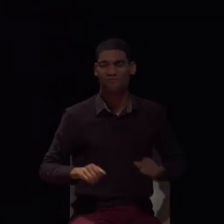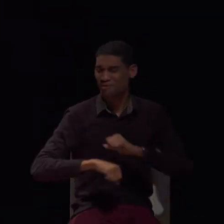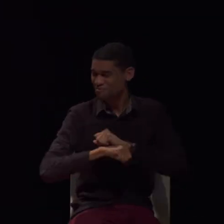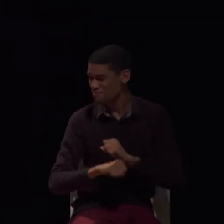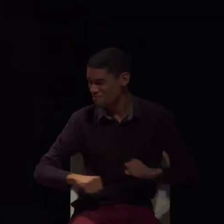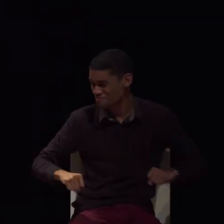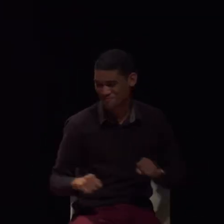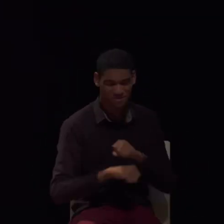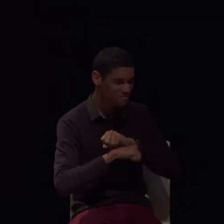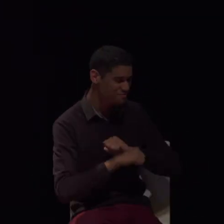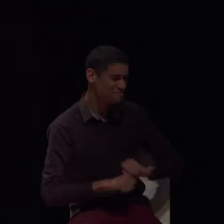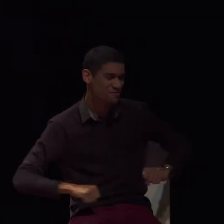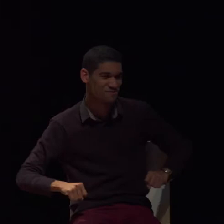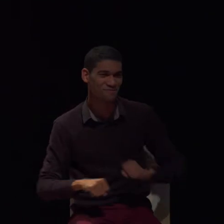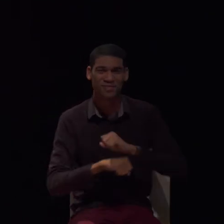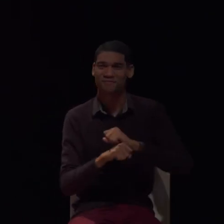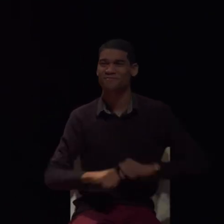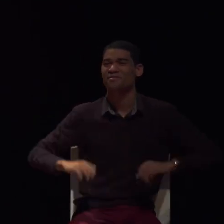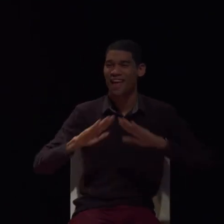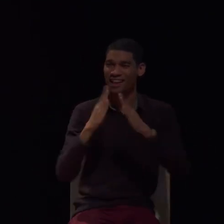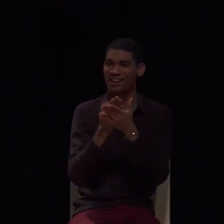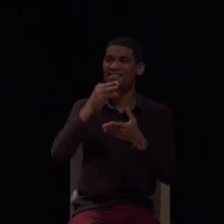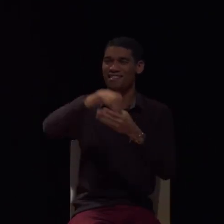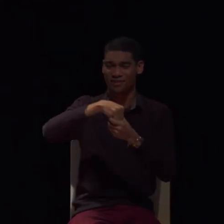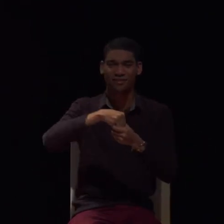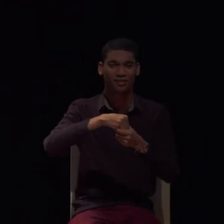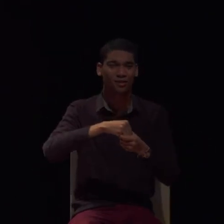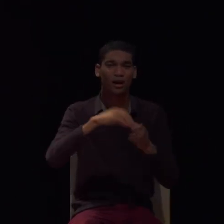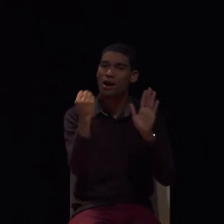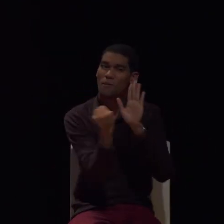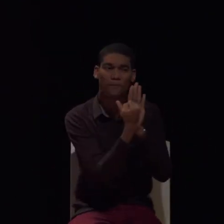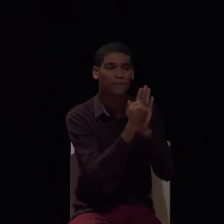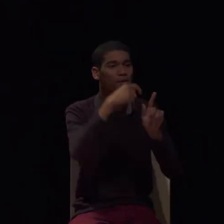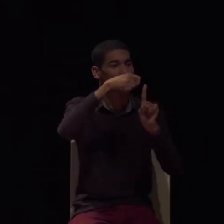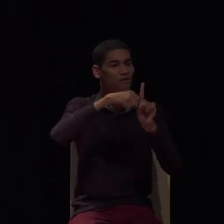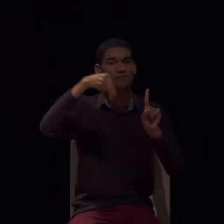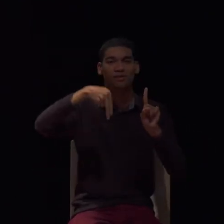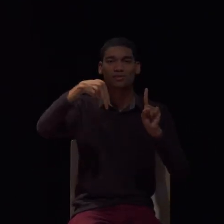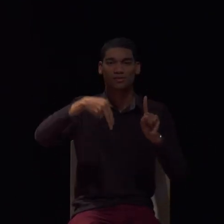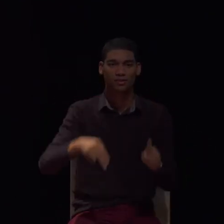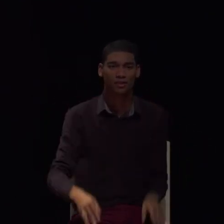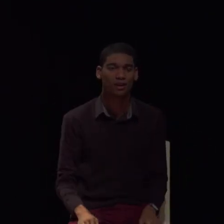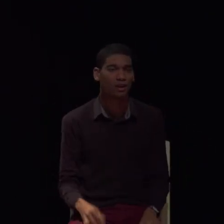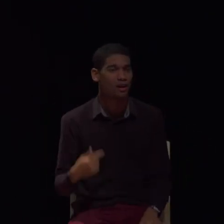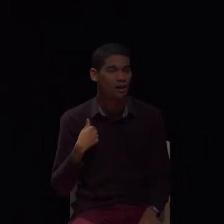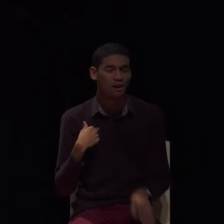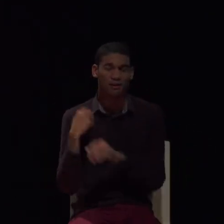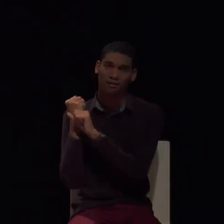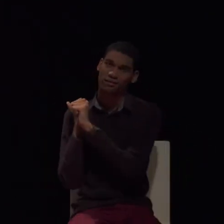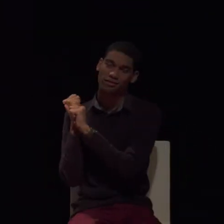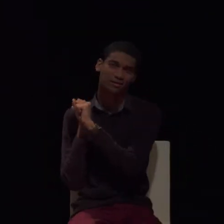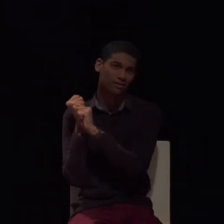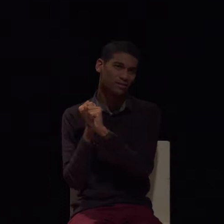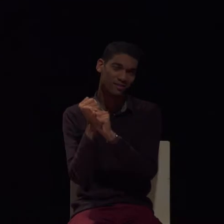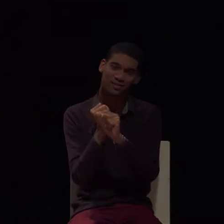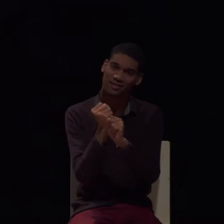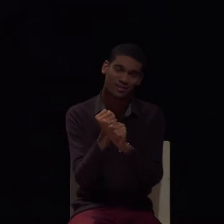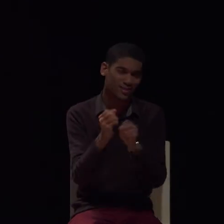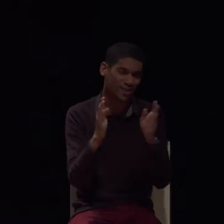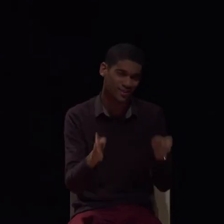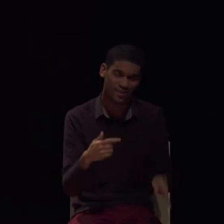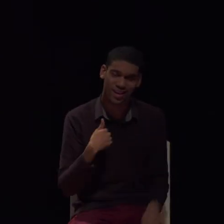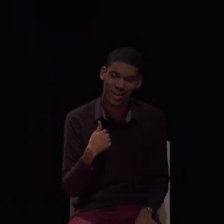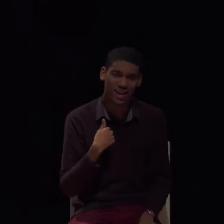novembro é um marco mas como eu tenho décadas eu me lembro muito bem se é